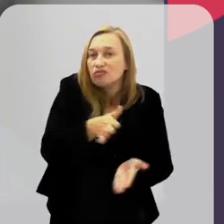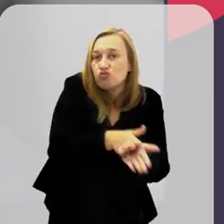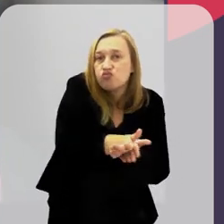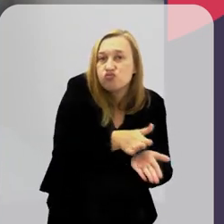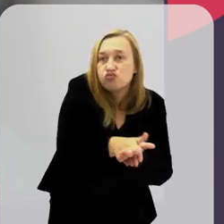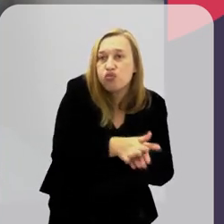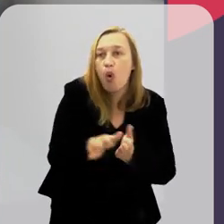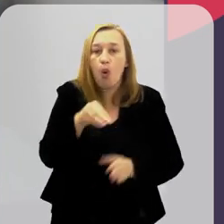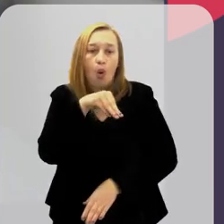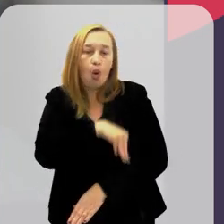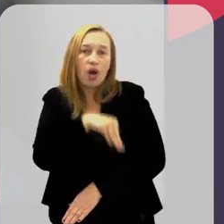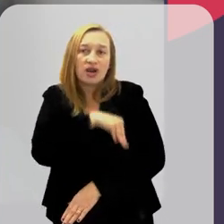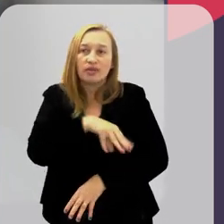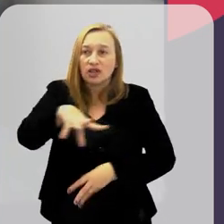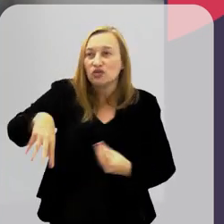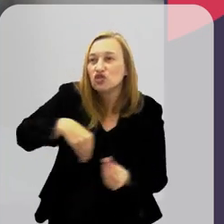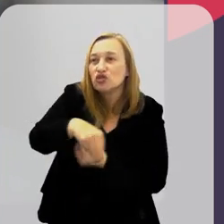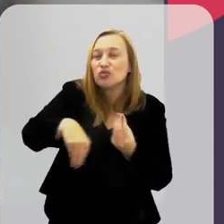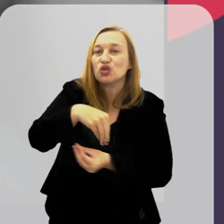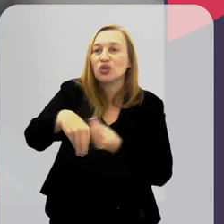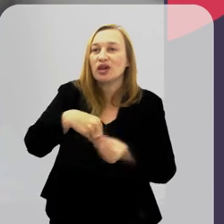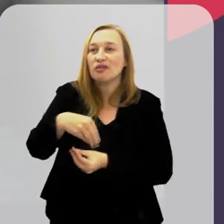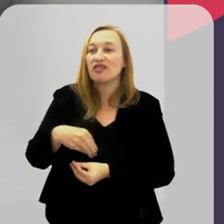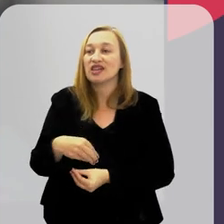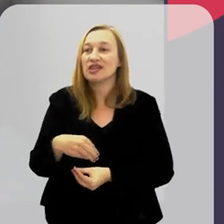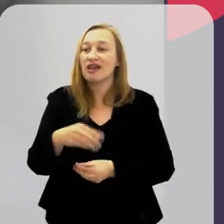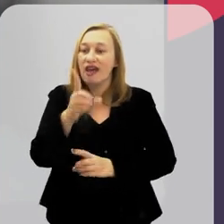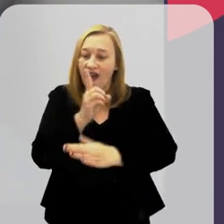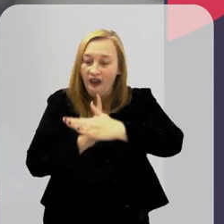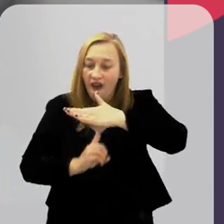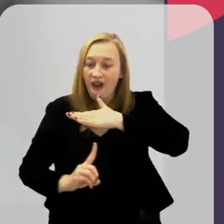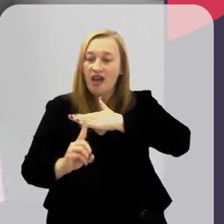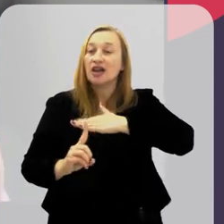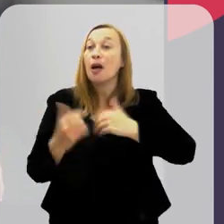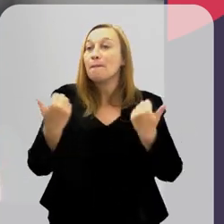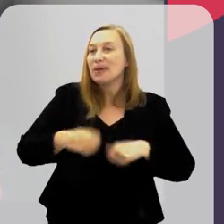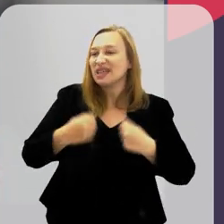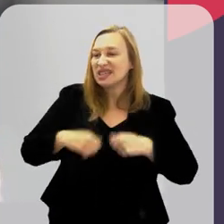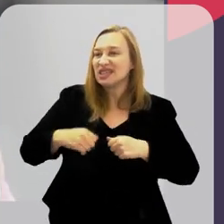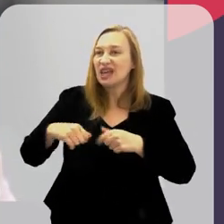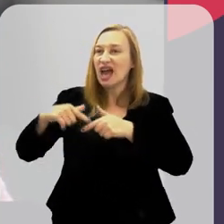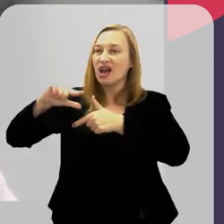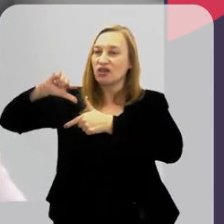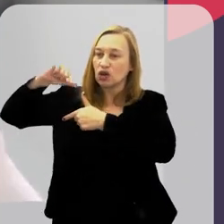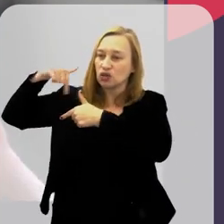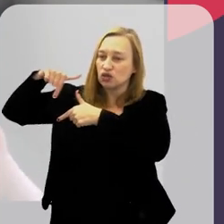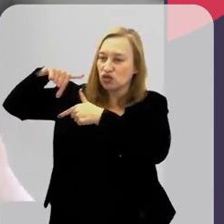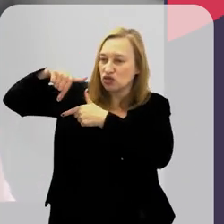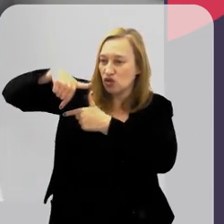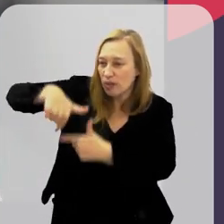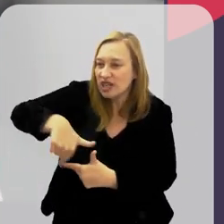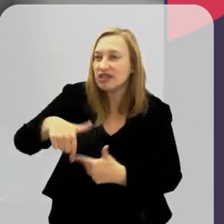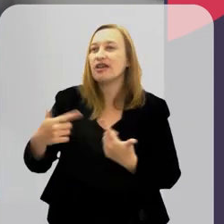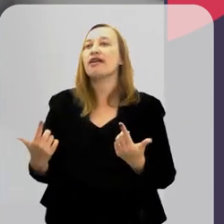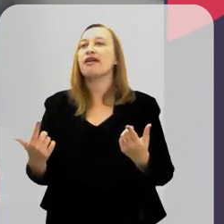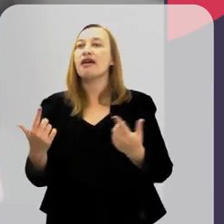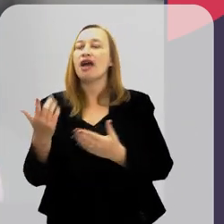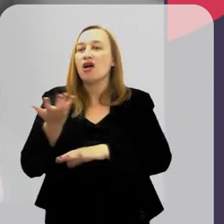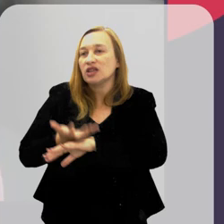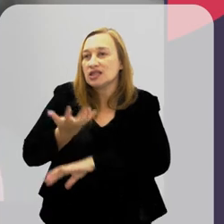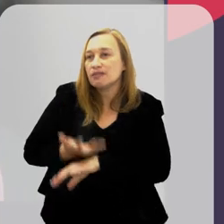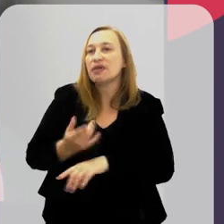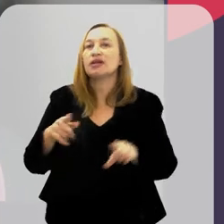usando computação e matemática, porque para fazer uma espécie de avatar, precisava de geometria, precisava de uma perspectiva,